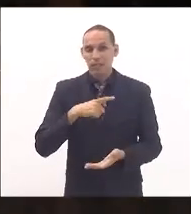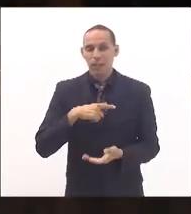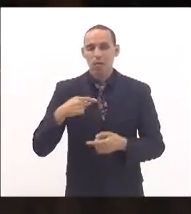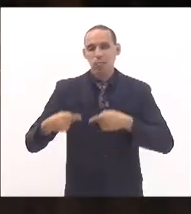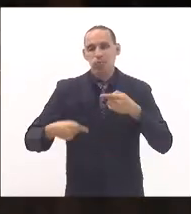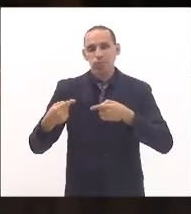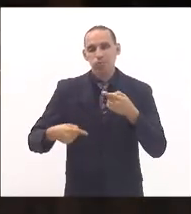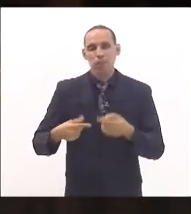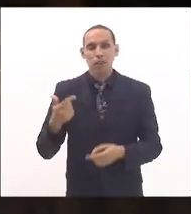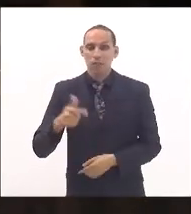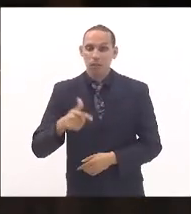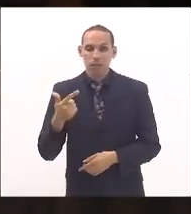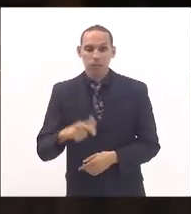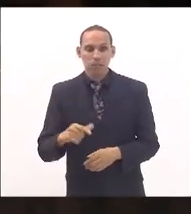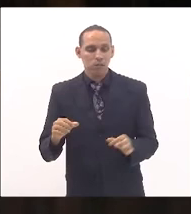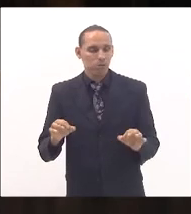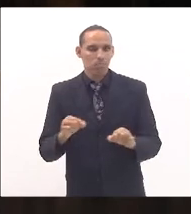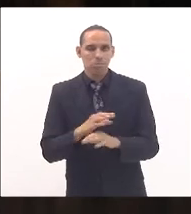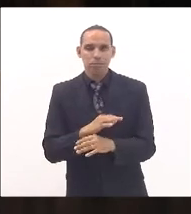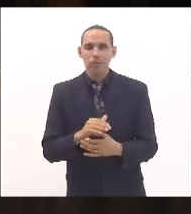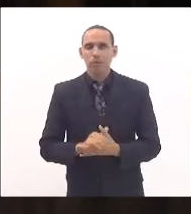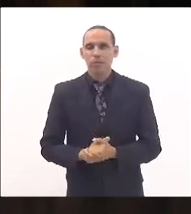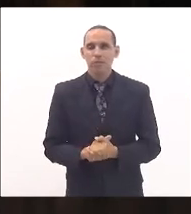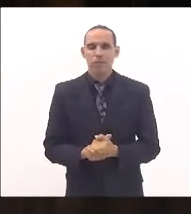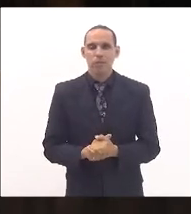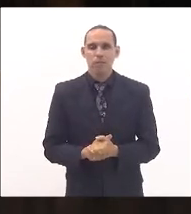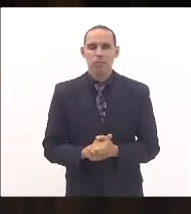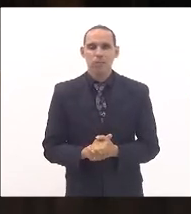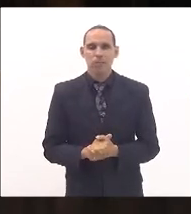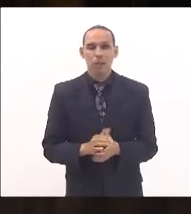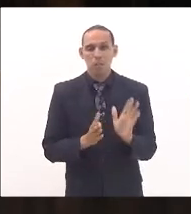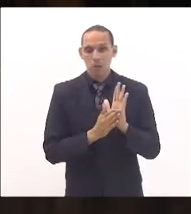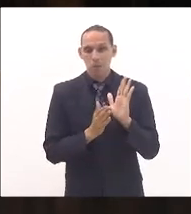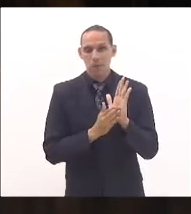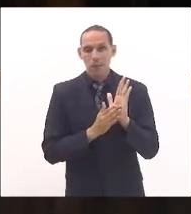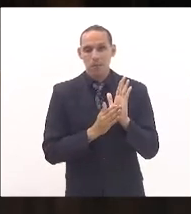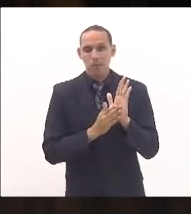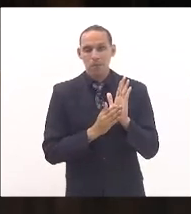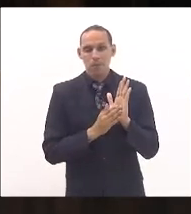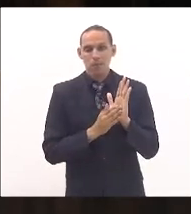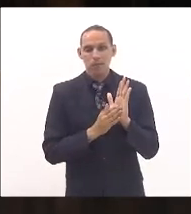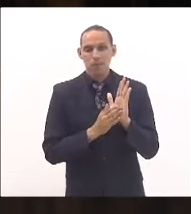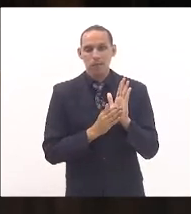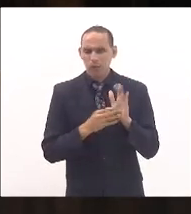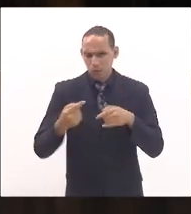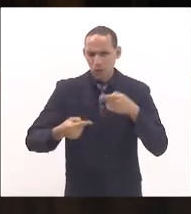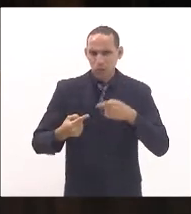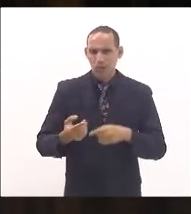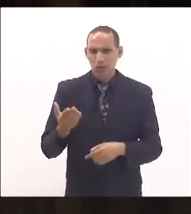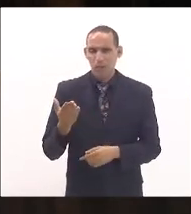em discussão. Não havendo que queira discutir, encerra a discussão. Presidente, proposta para discutir?